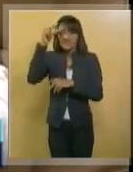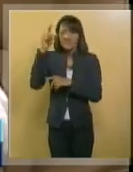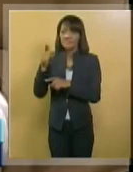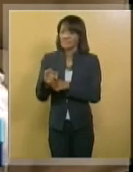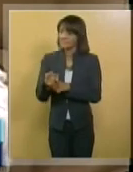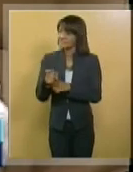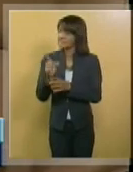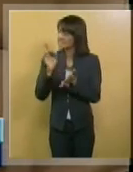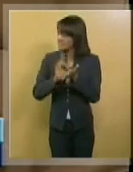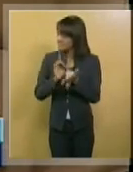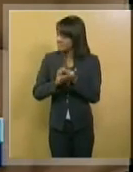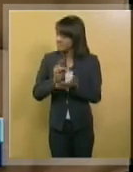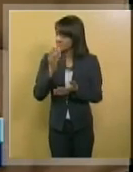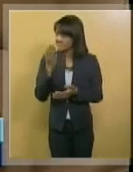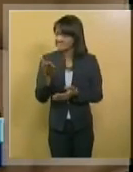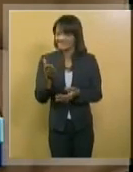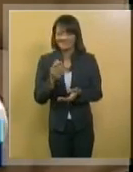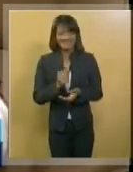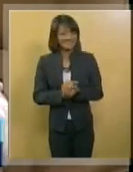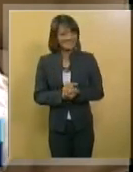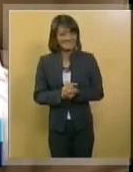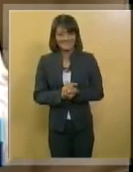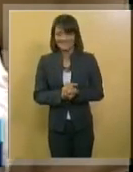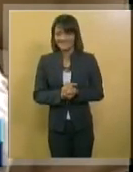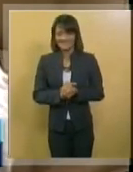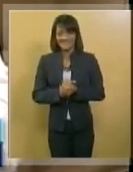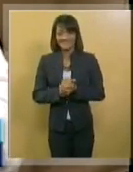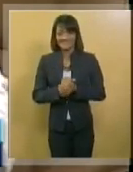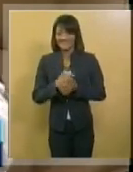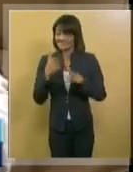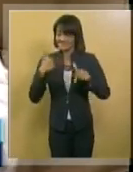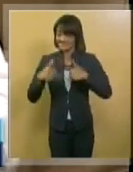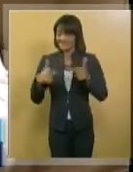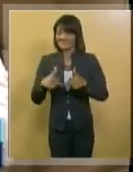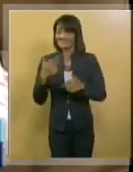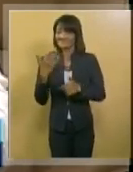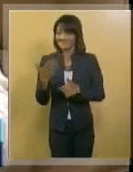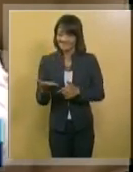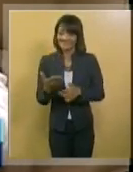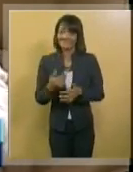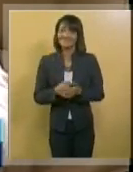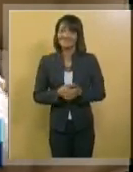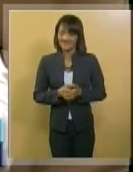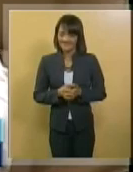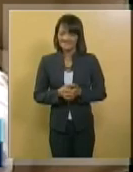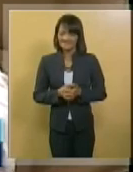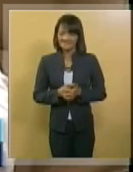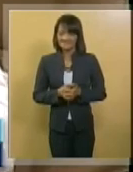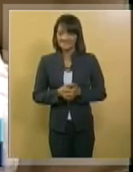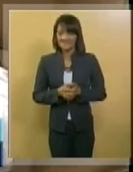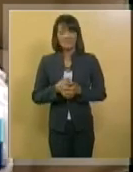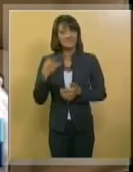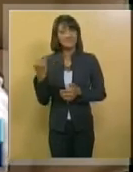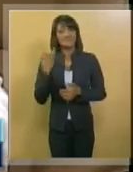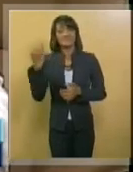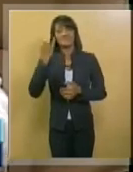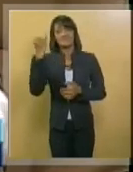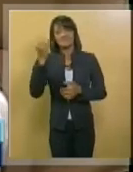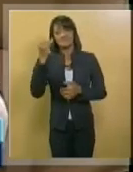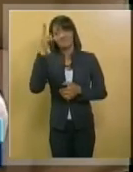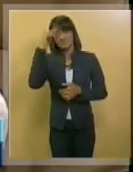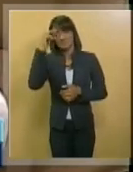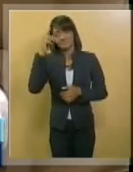na verdade, o seu material de trabalho, né? Não deixa de ser o seu grande material de trabalho, que é o seu